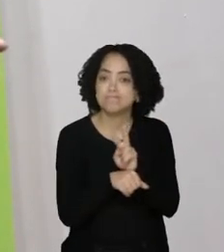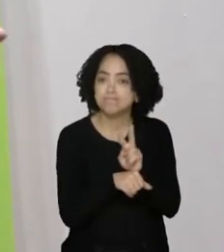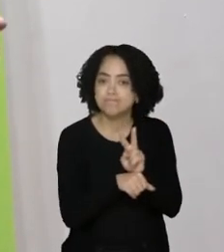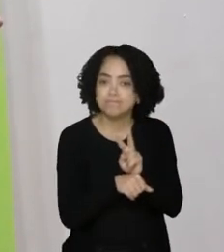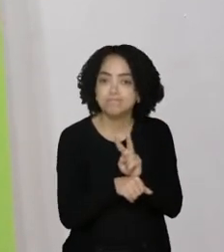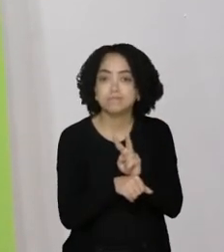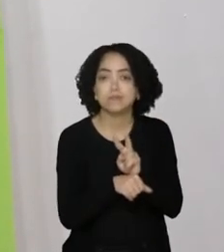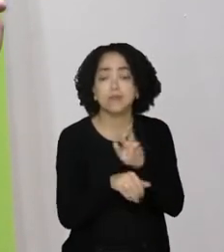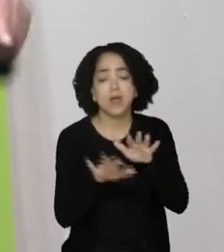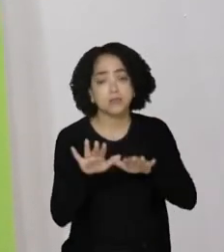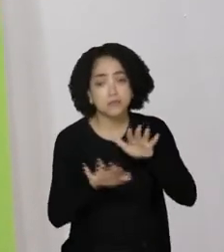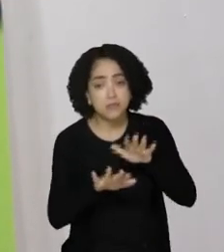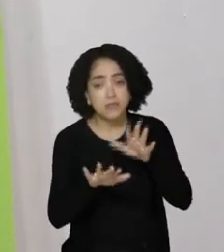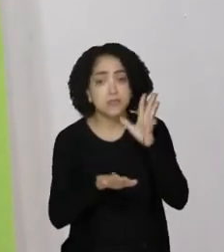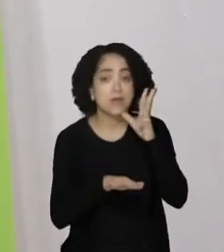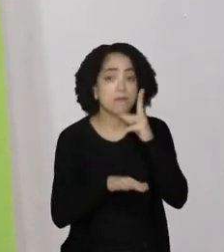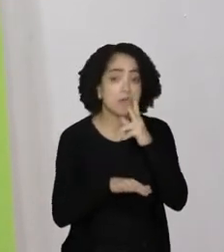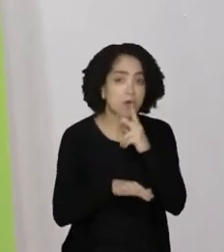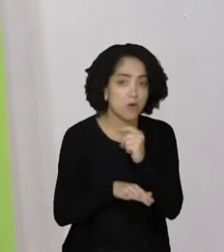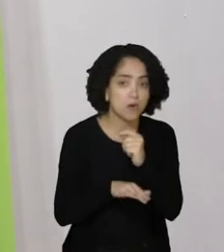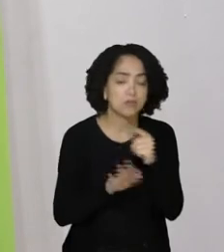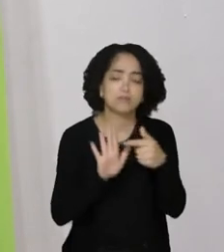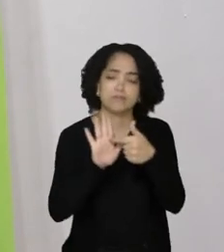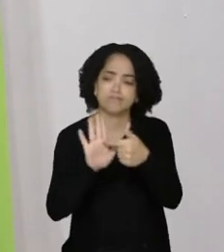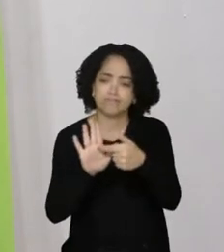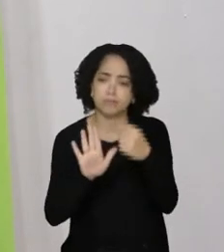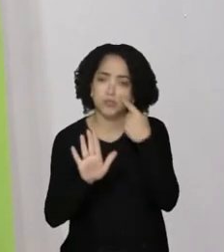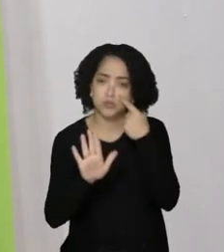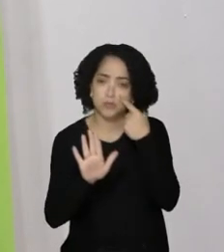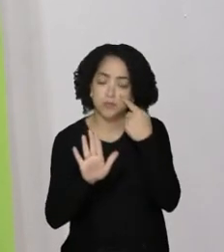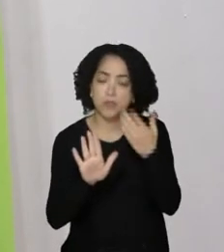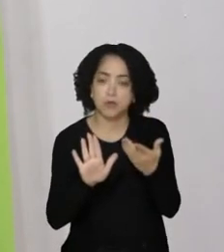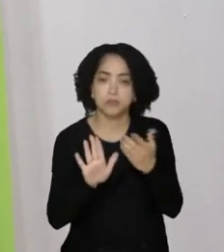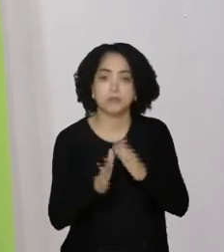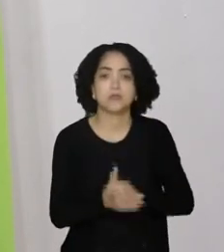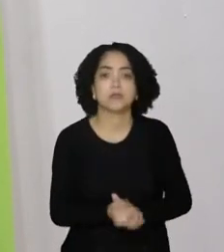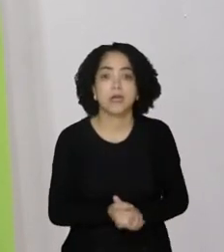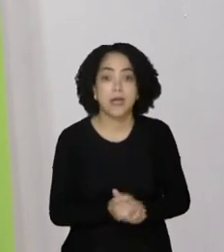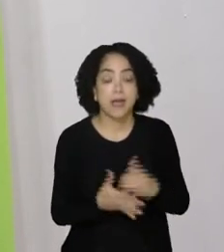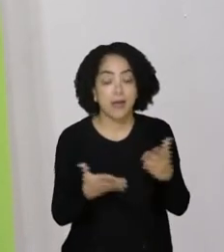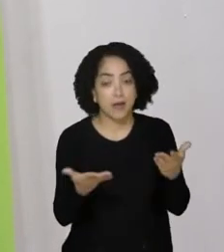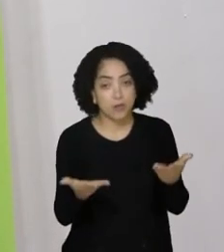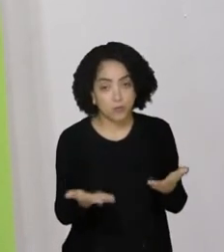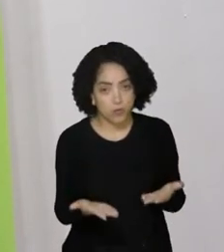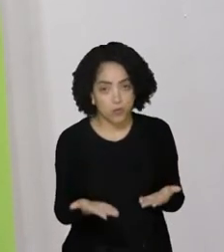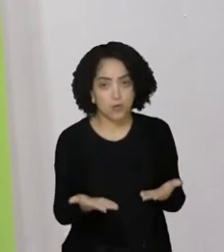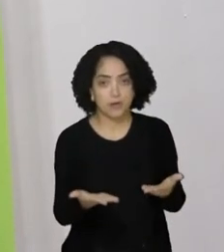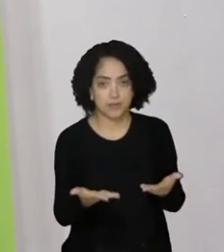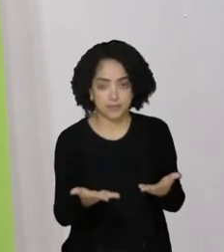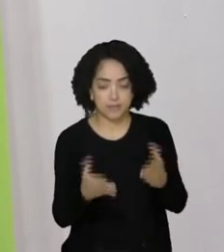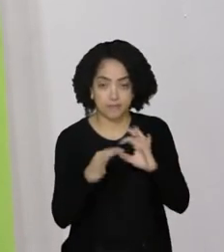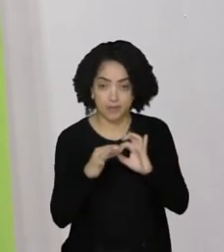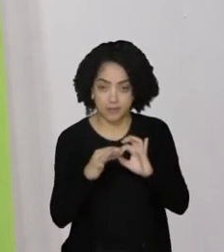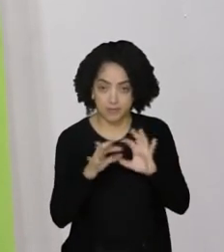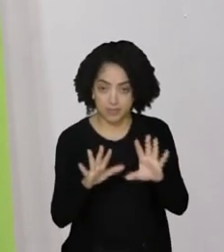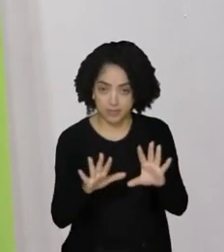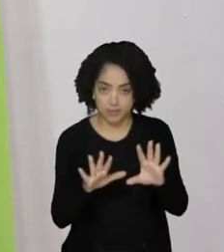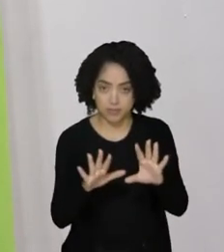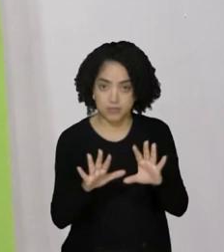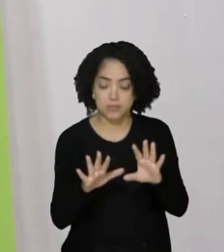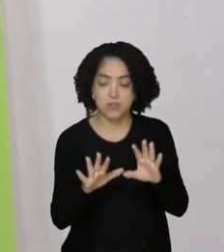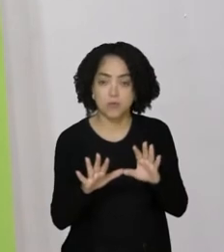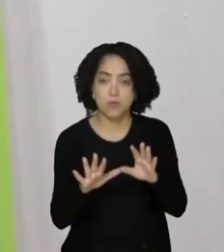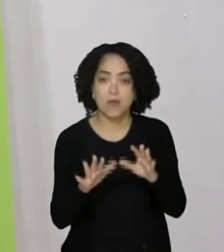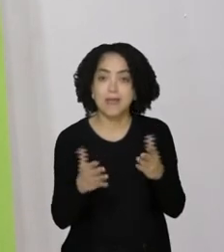demorar mas nós apontamos agora veio a deliberação essa semana